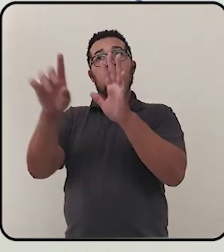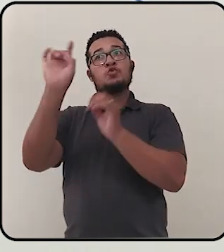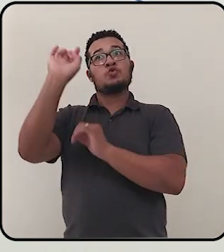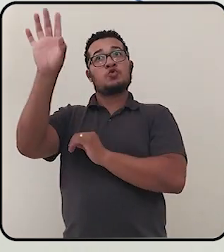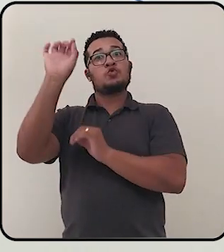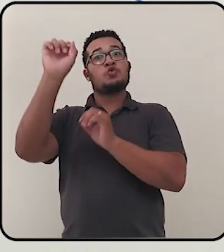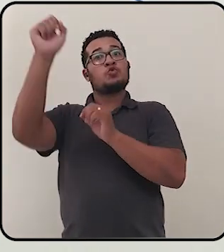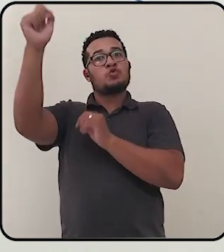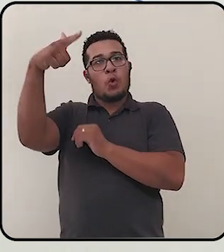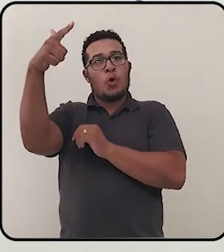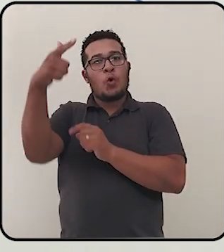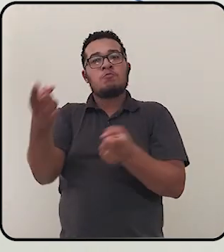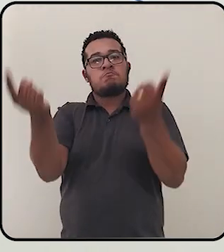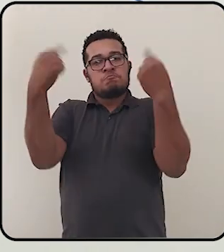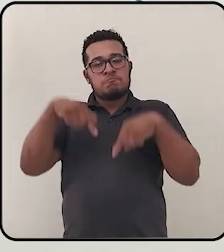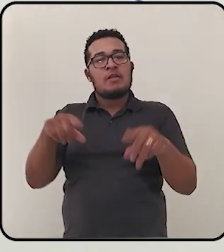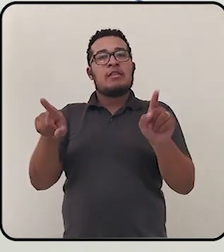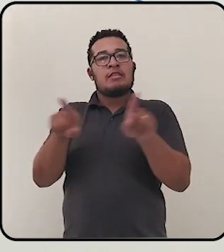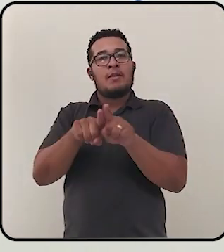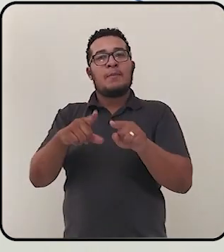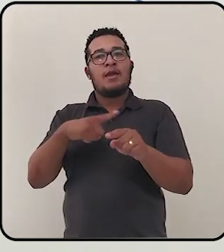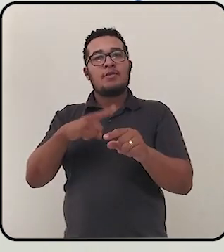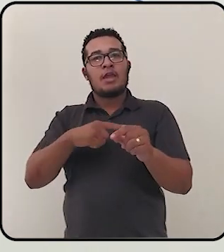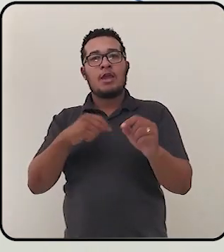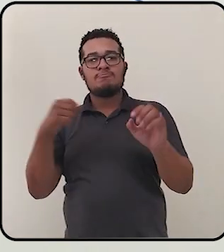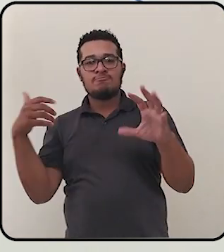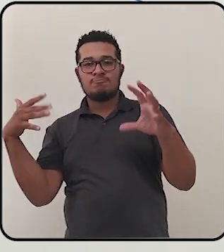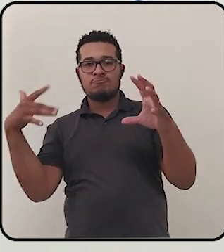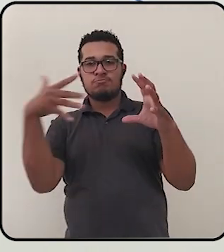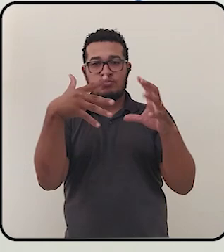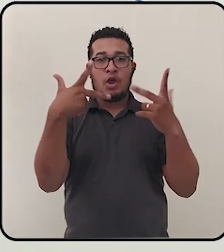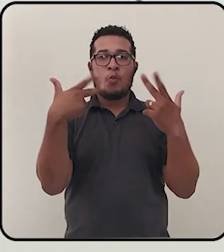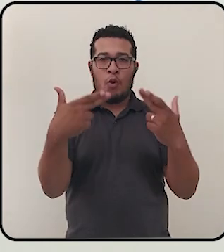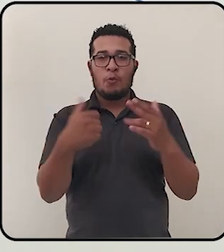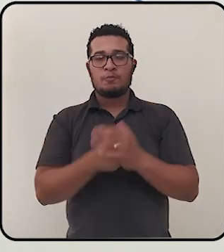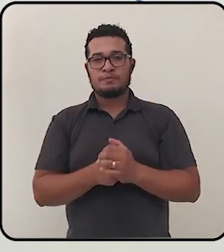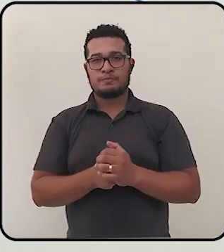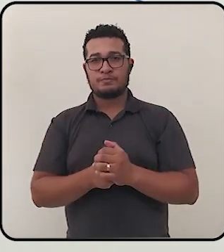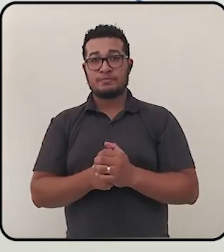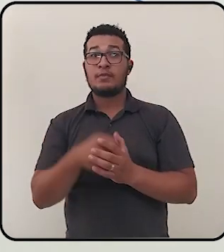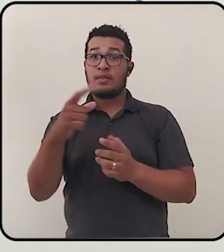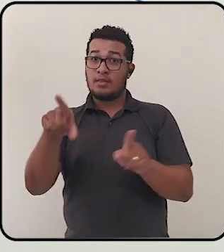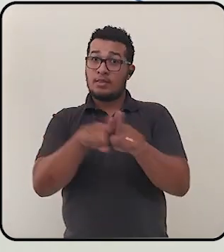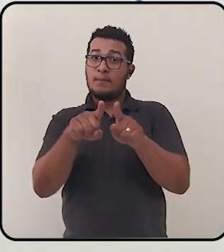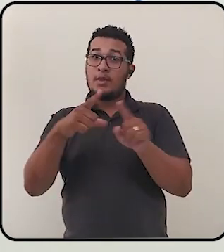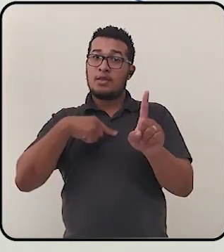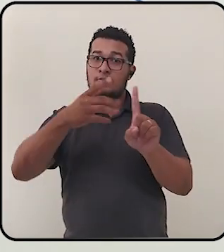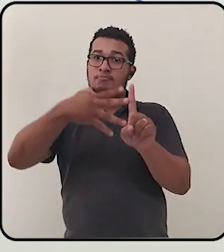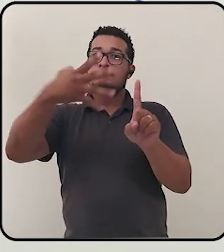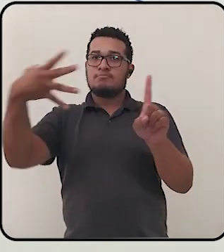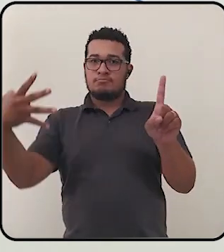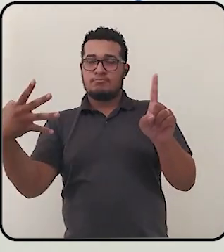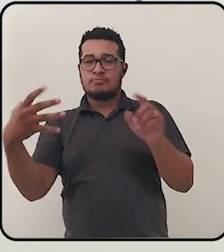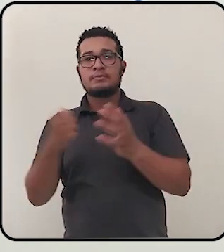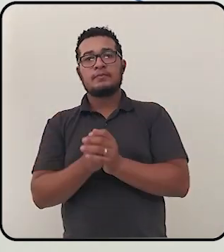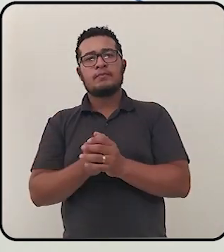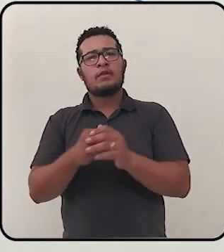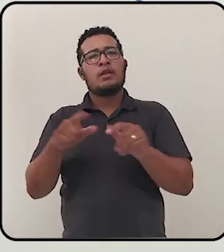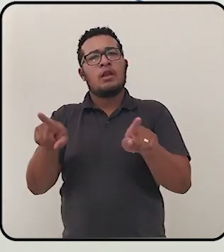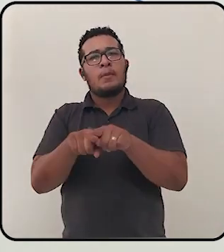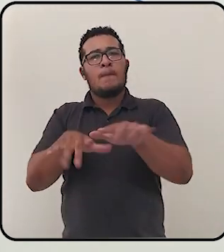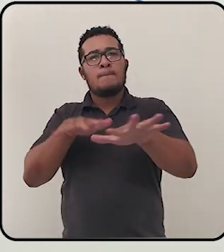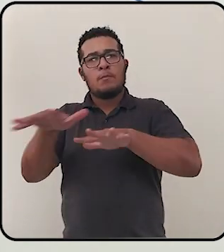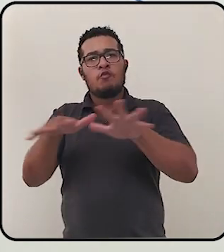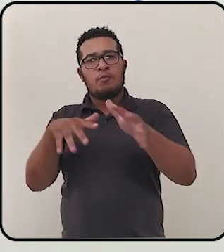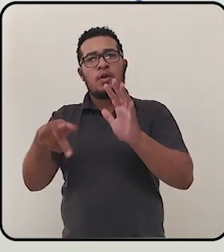as estações do ano. Além das estações do ano, a incidência dos raios solares e o